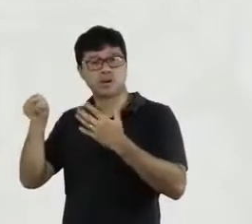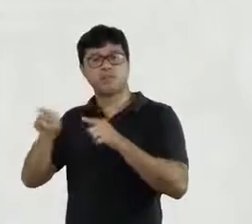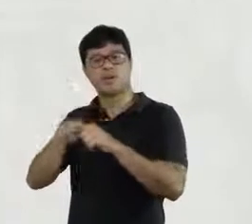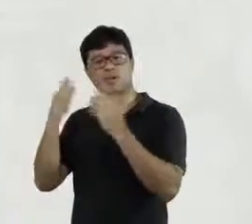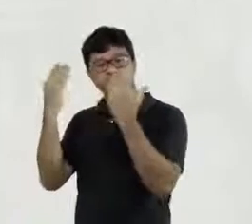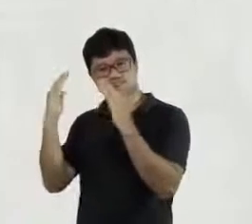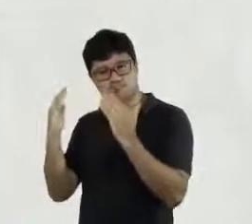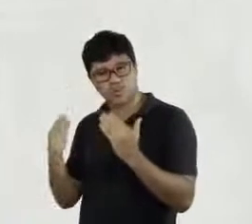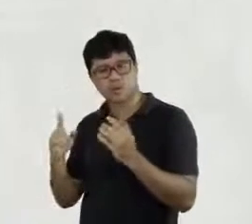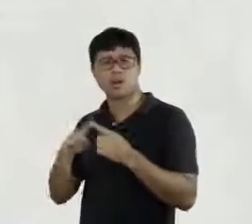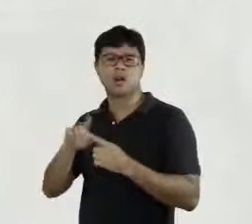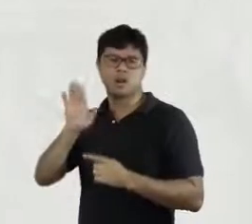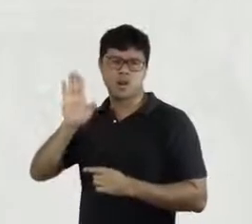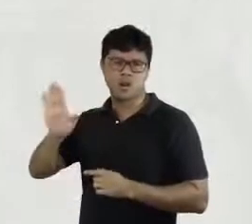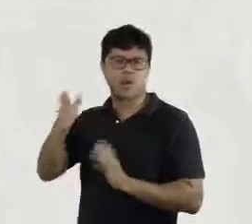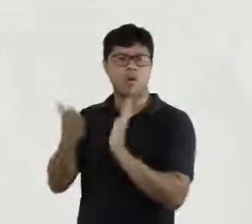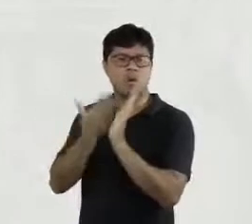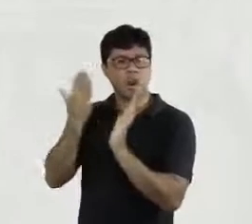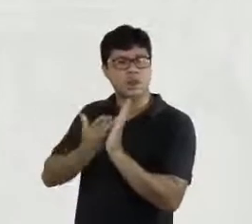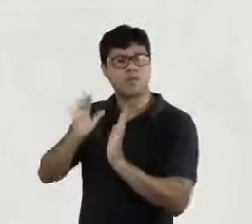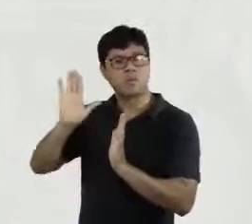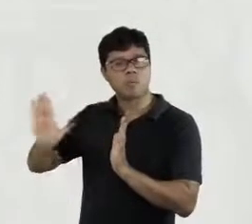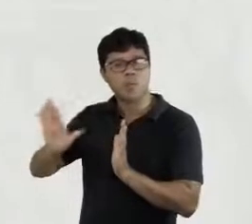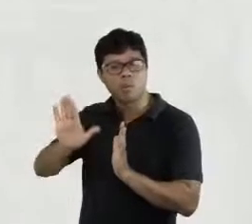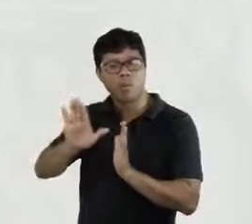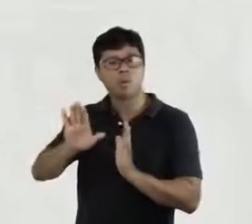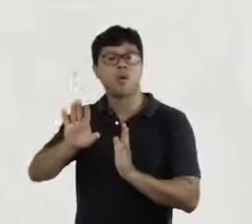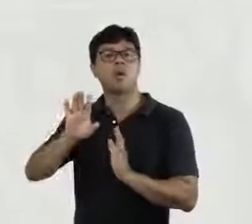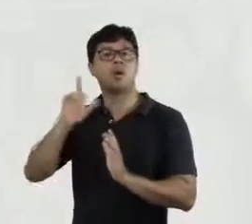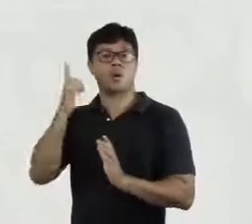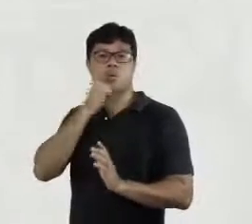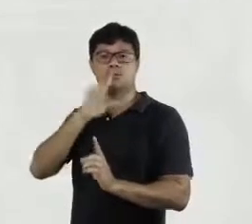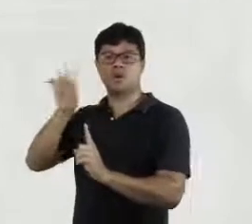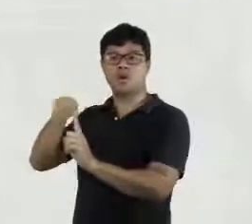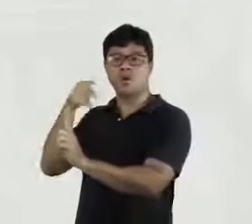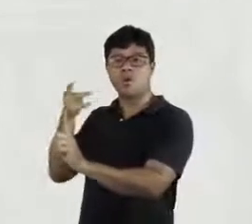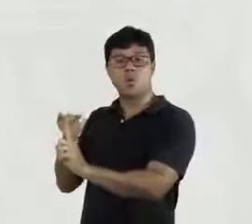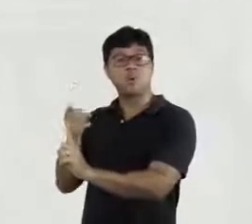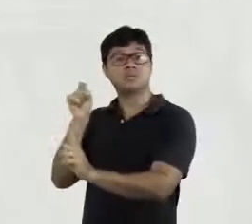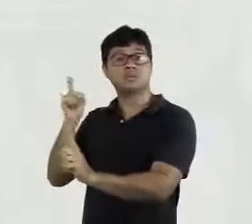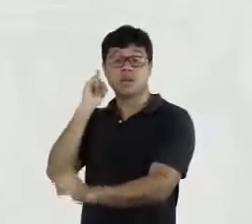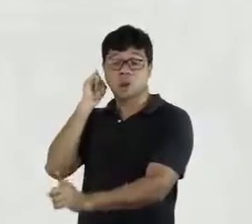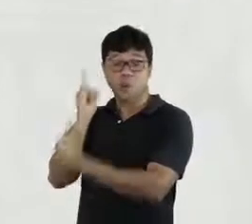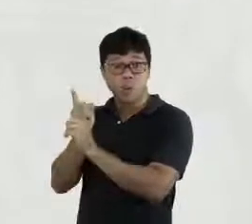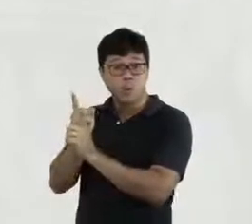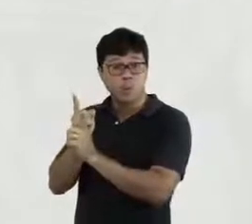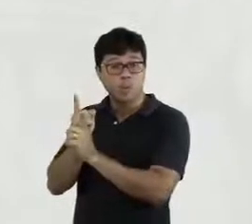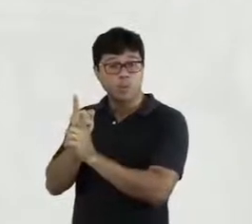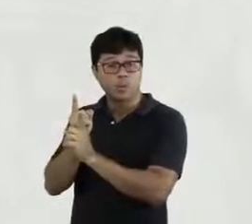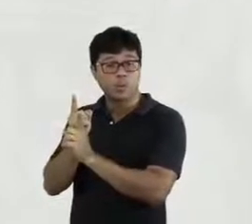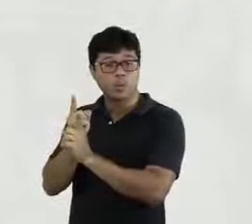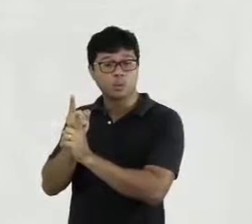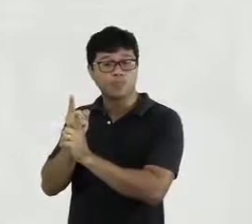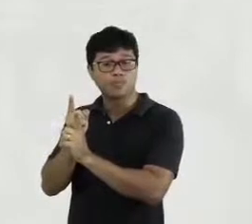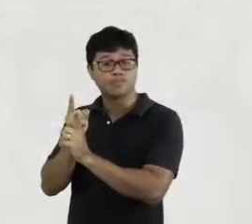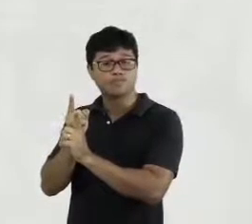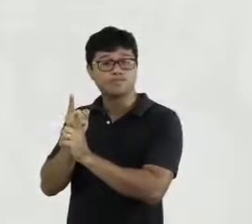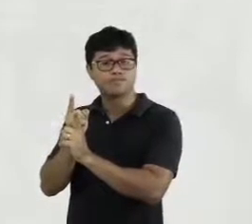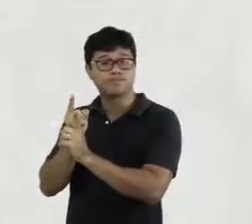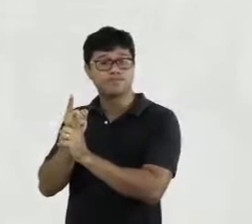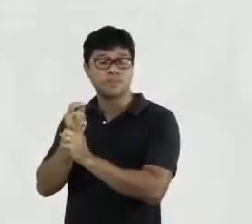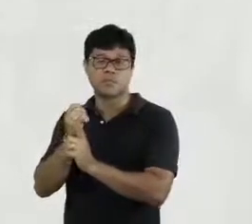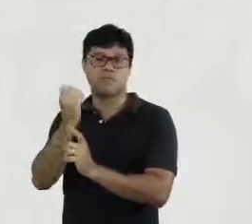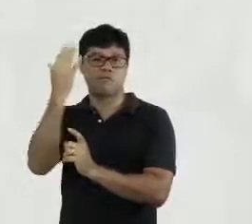visando, e claro, individualizar a obra de modo que possa ser reconhecido caso seja localizada aí no